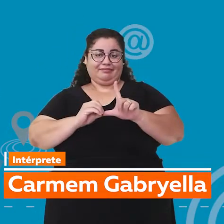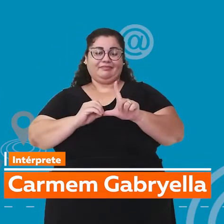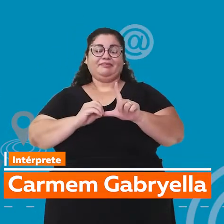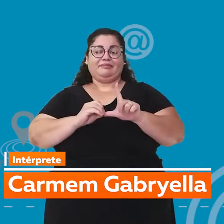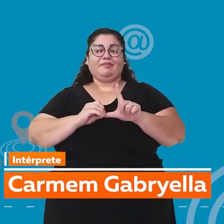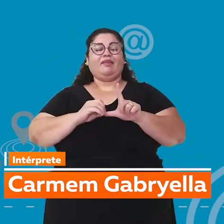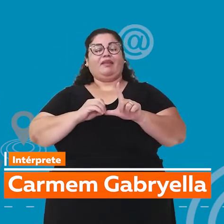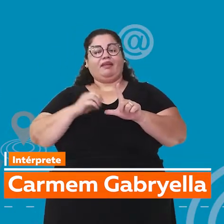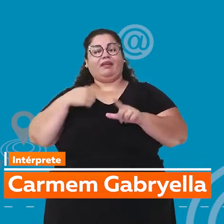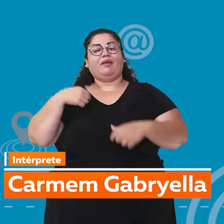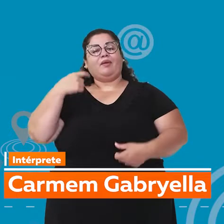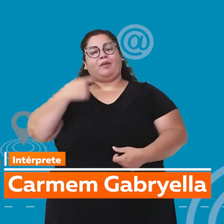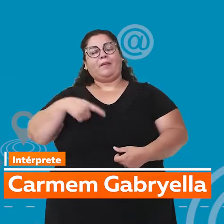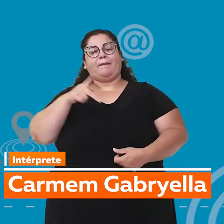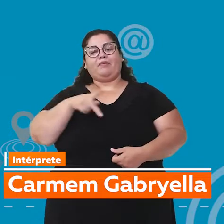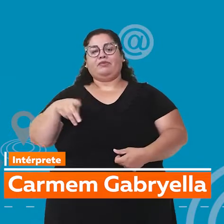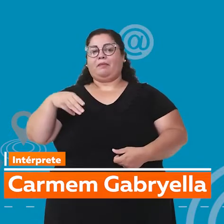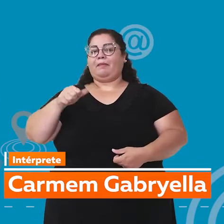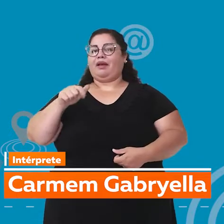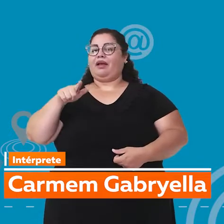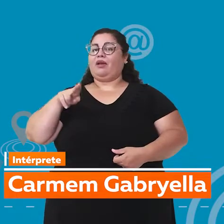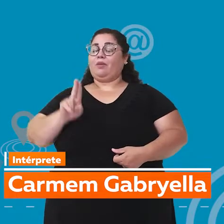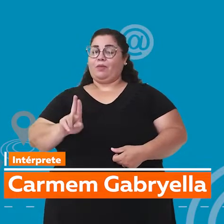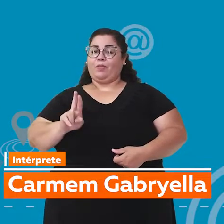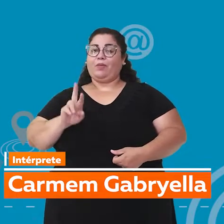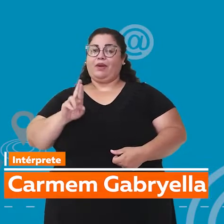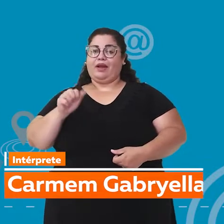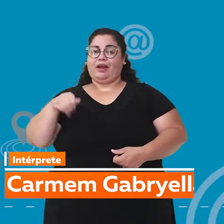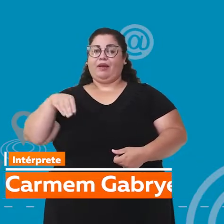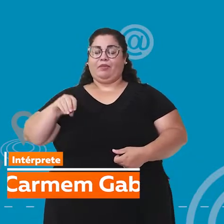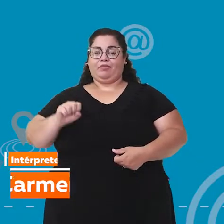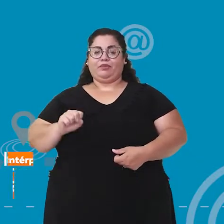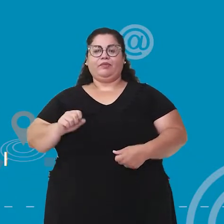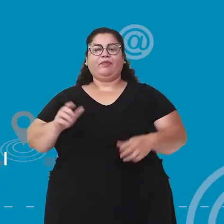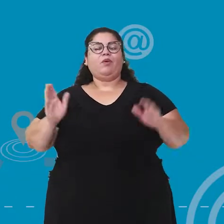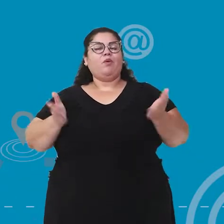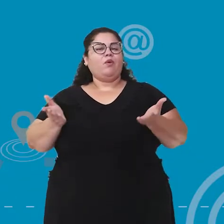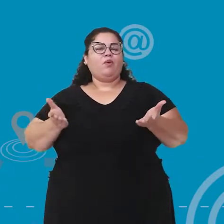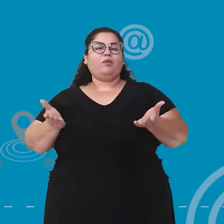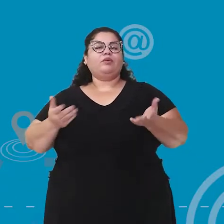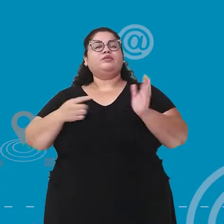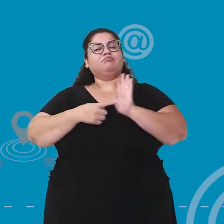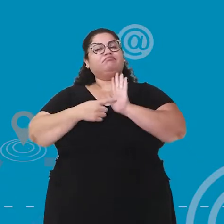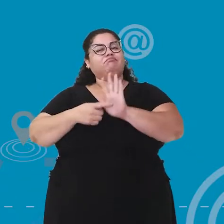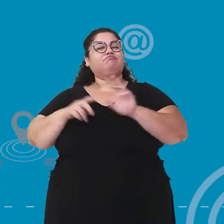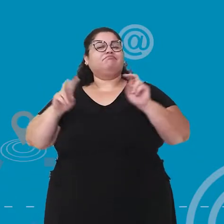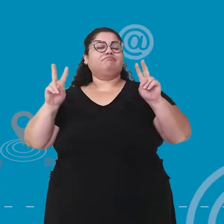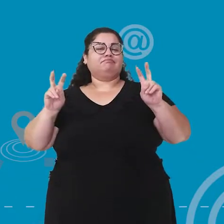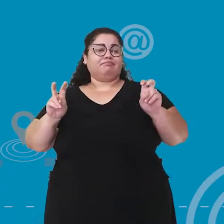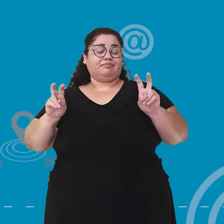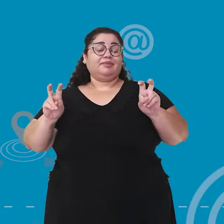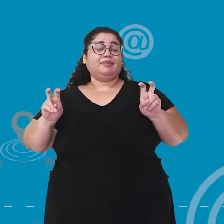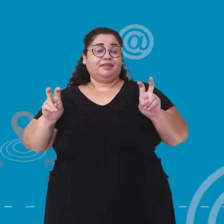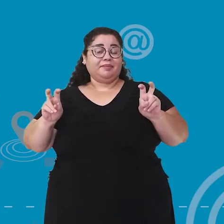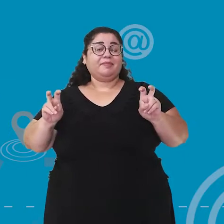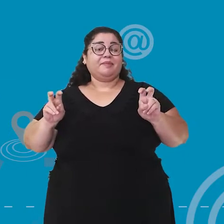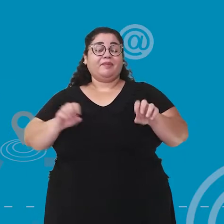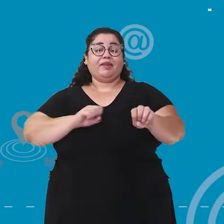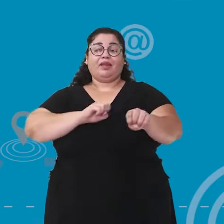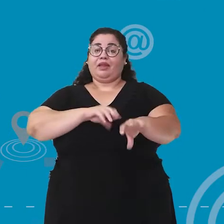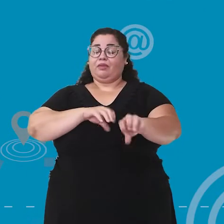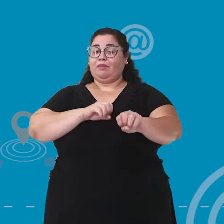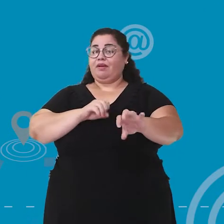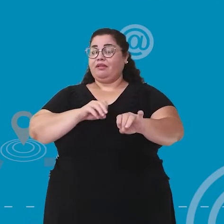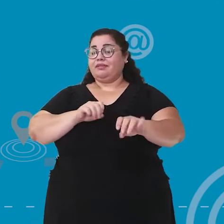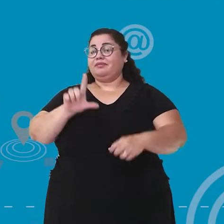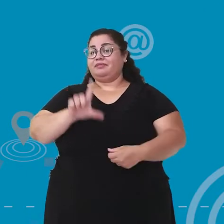E eu sou a professora Malu Ramos. Hoje teremos como tema do nosso quadro a